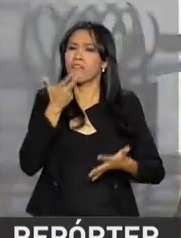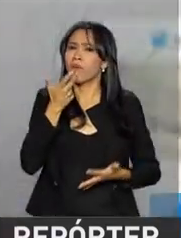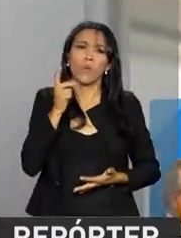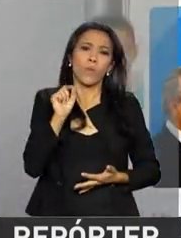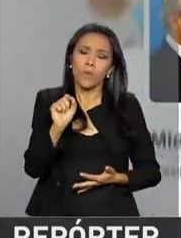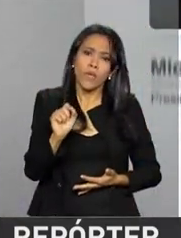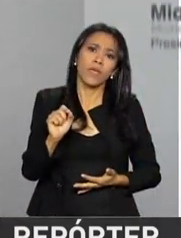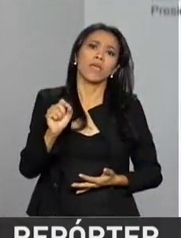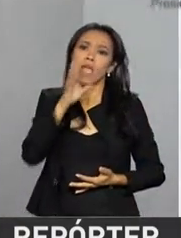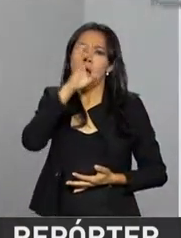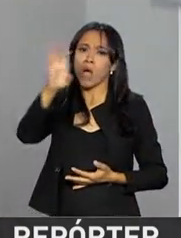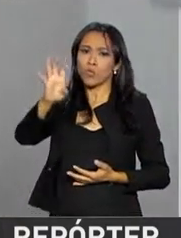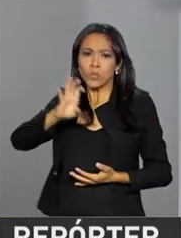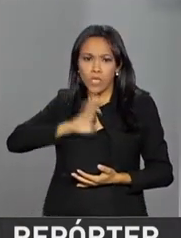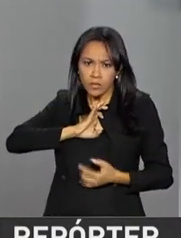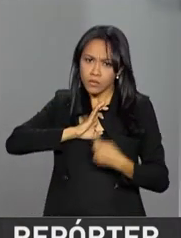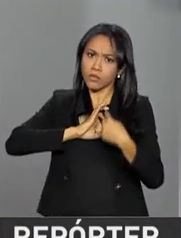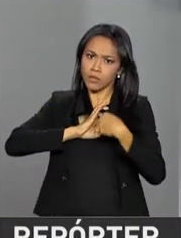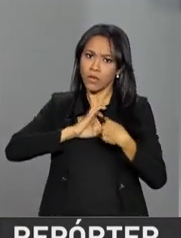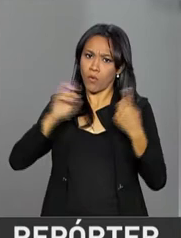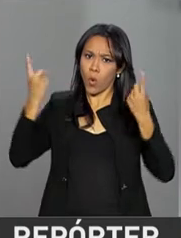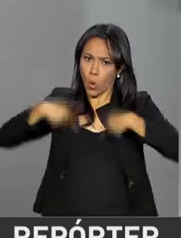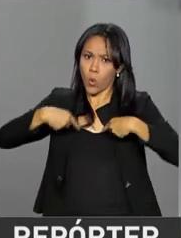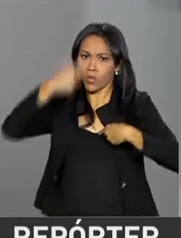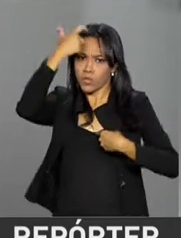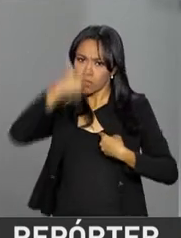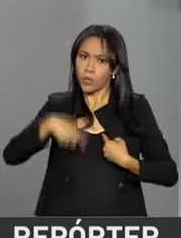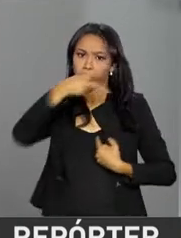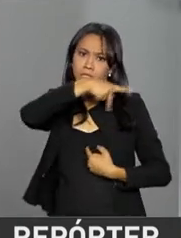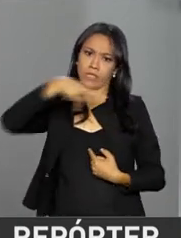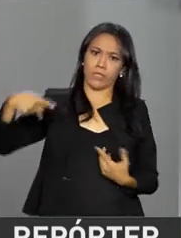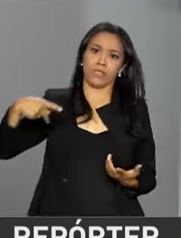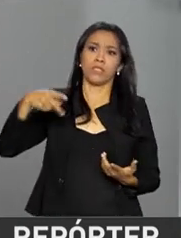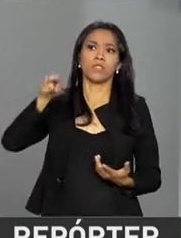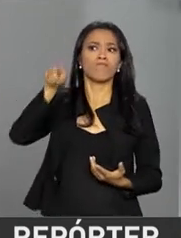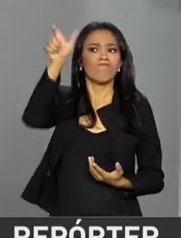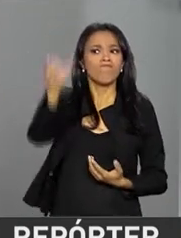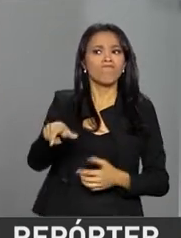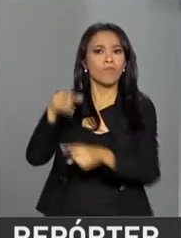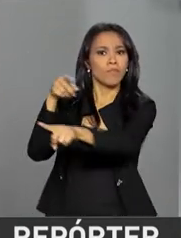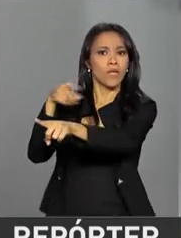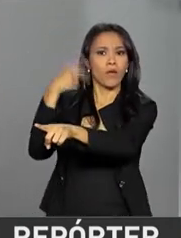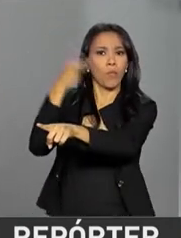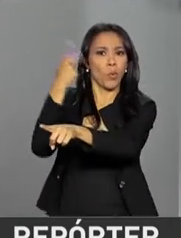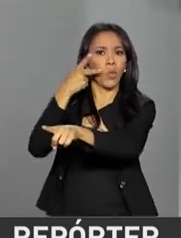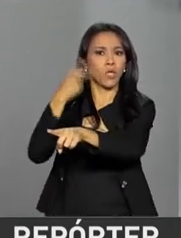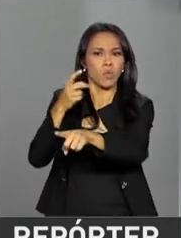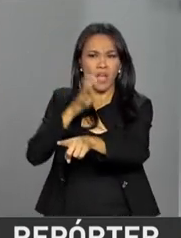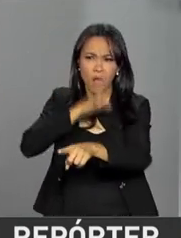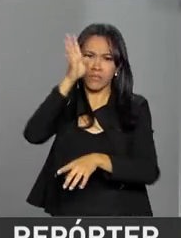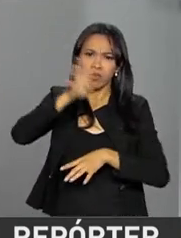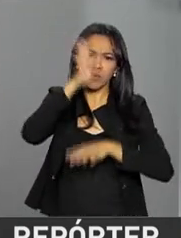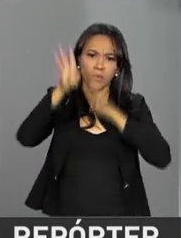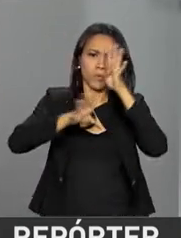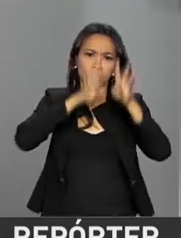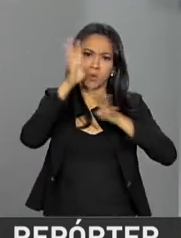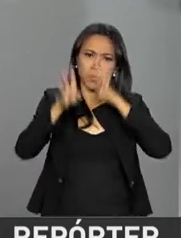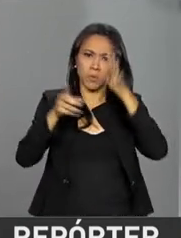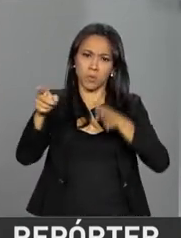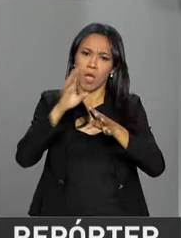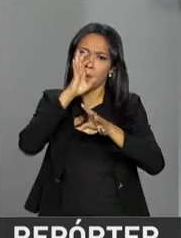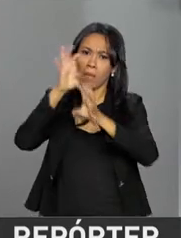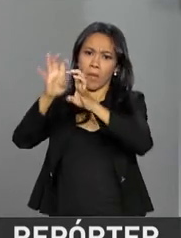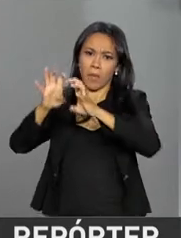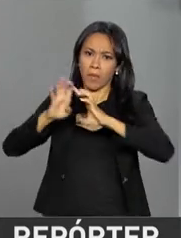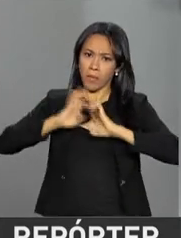apresentada pelo procurador geral da república é recheada de absurdos segundo o presidente são